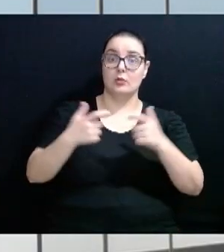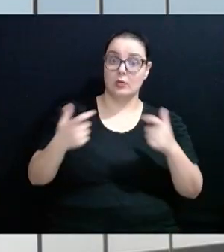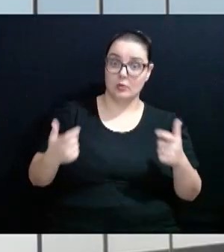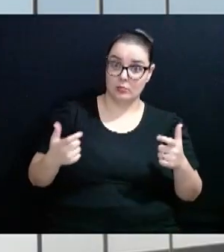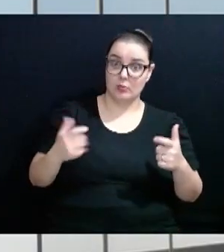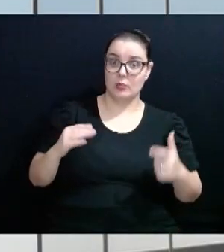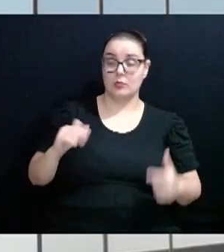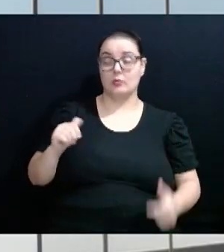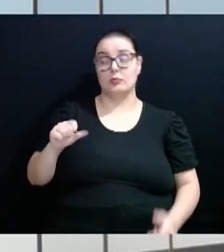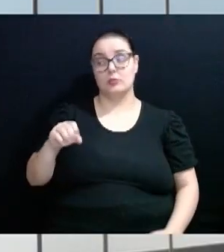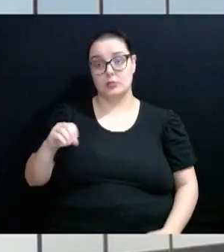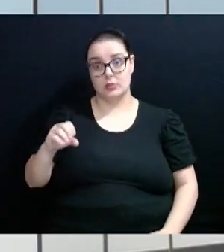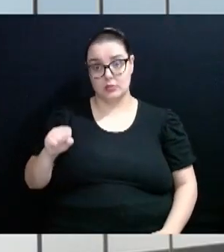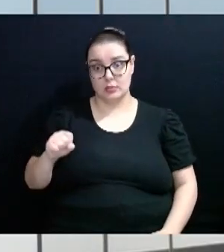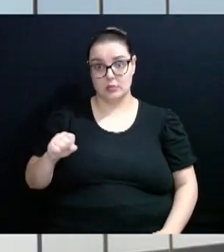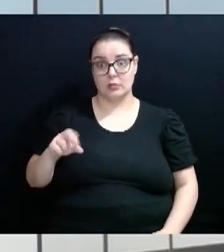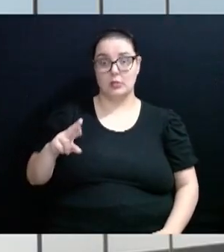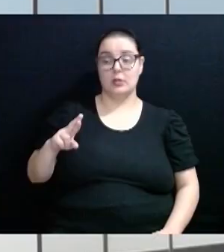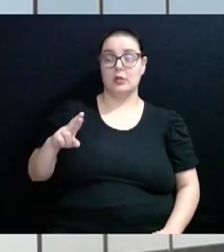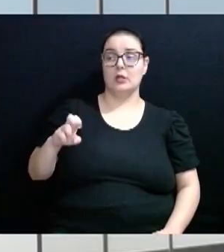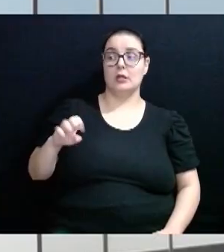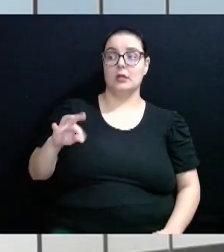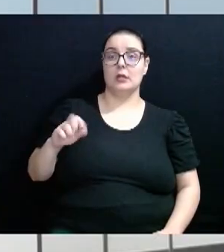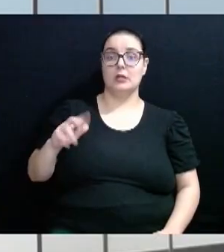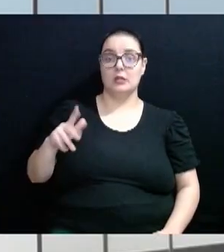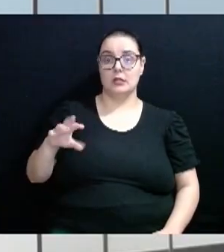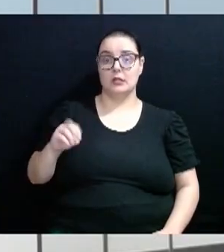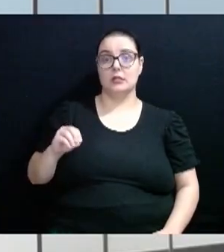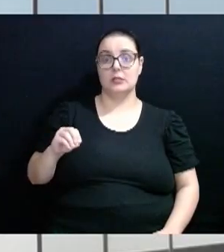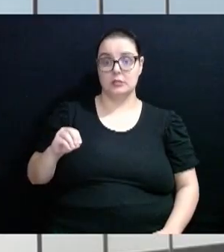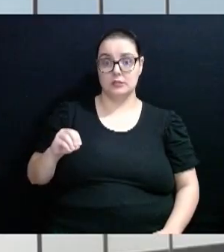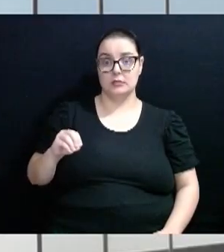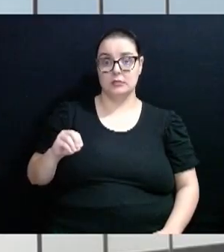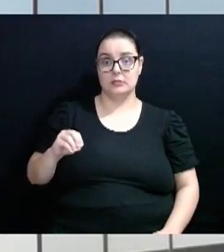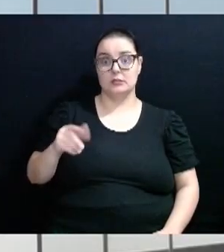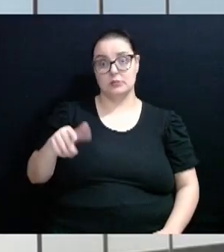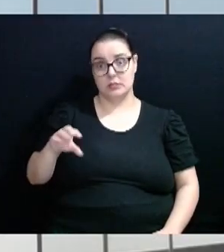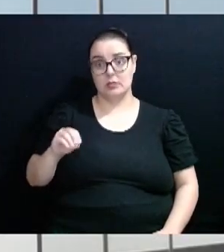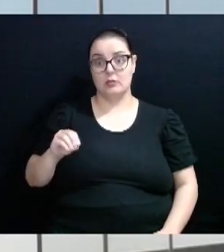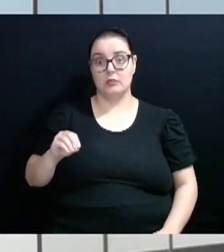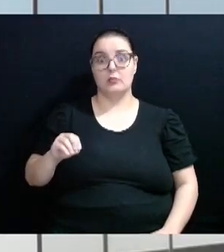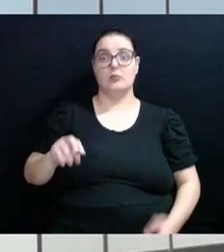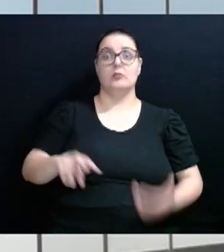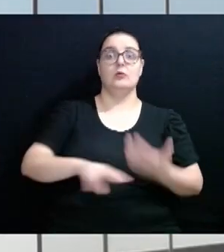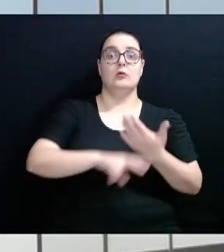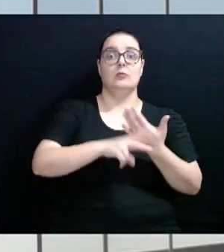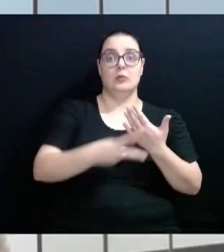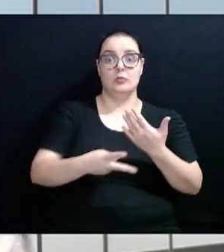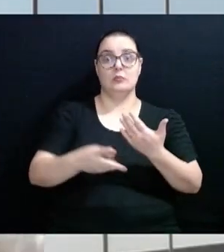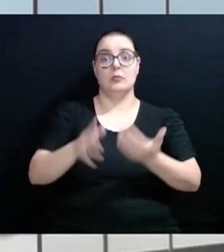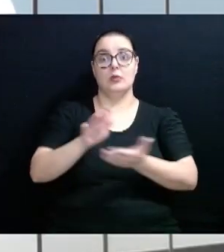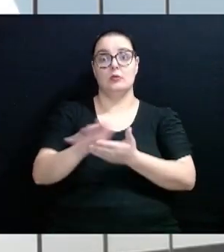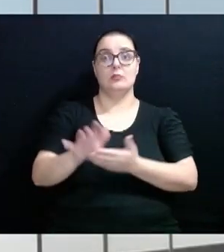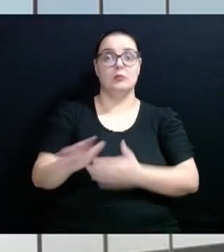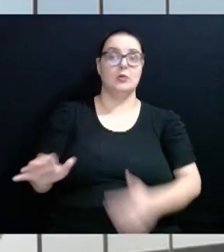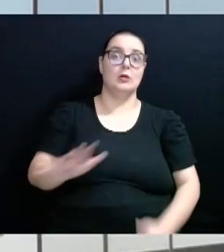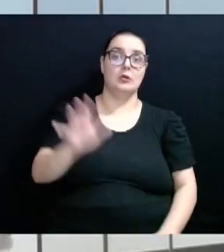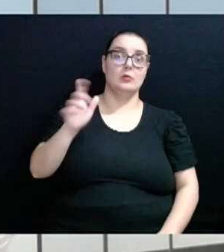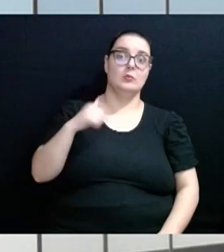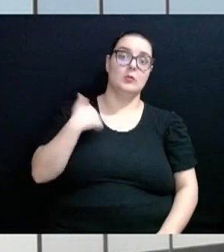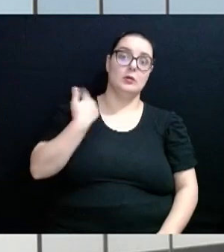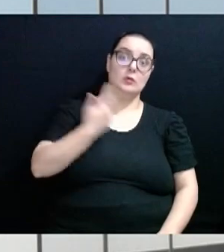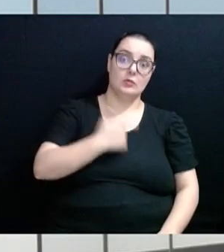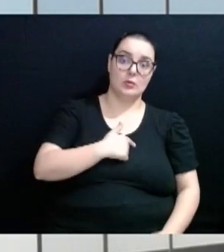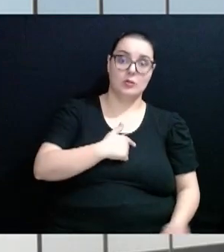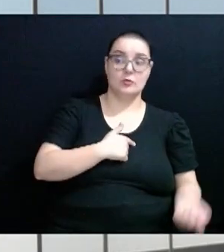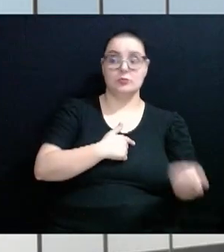casos a retaliação vai implicar em um custo muito maior para a gente do que